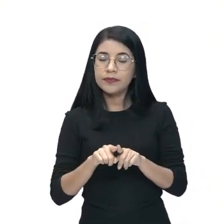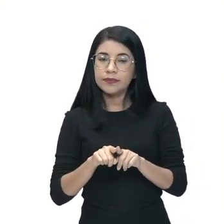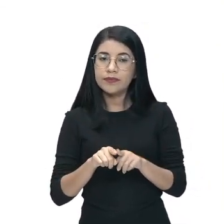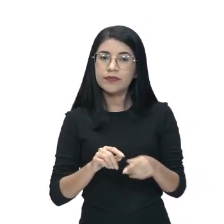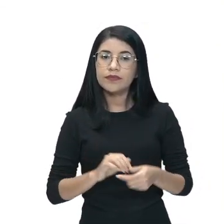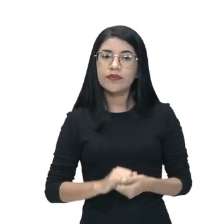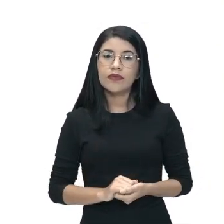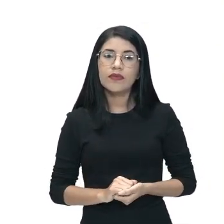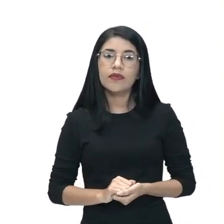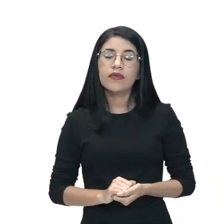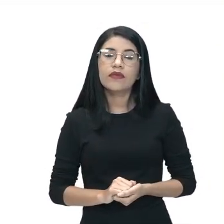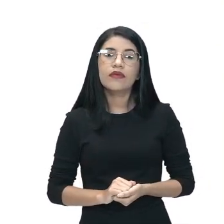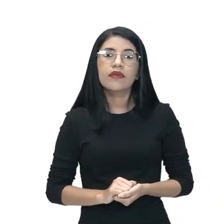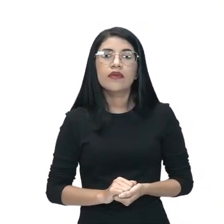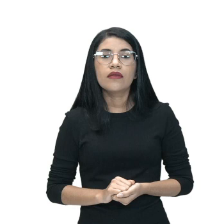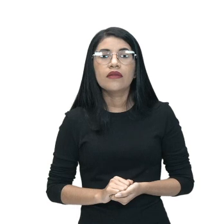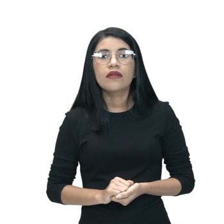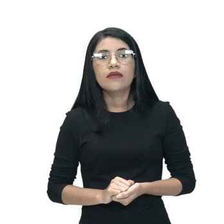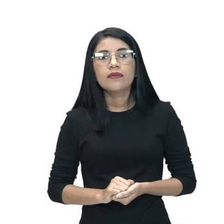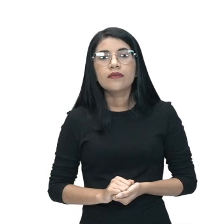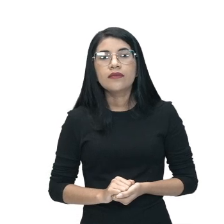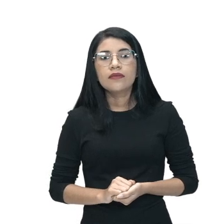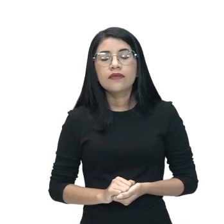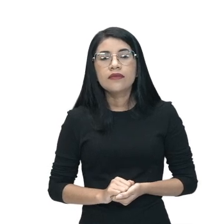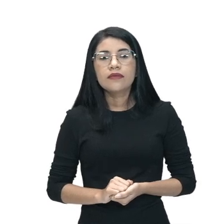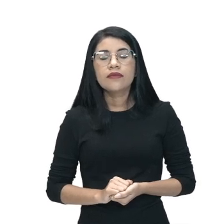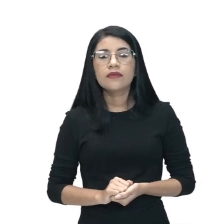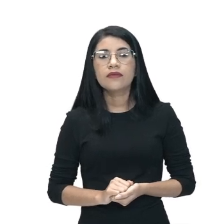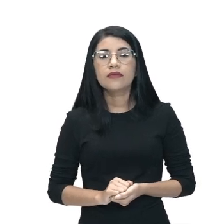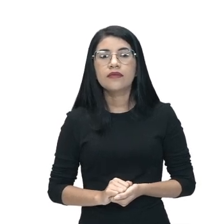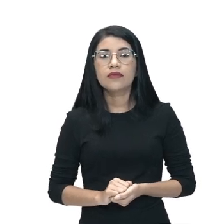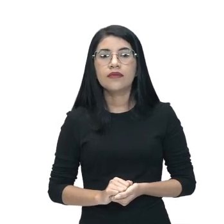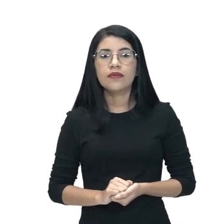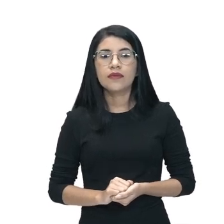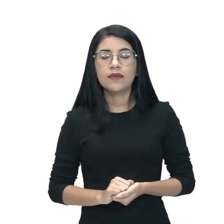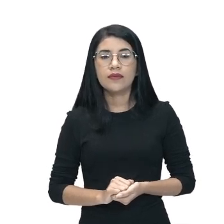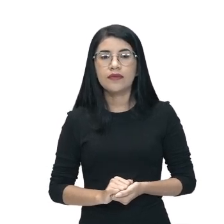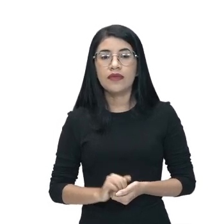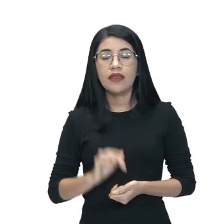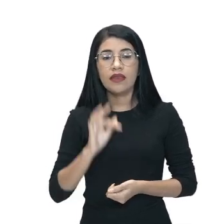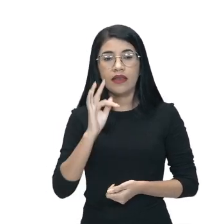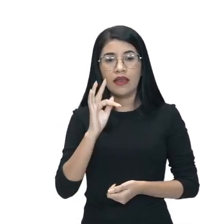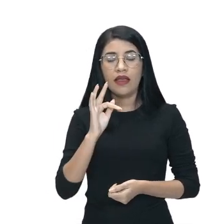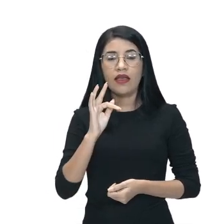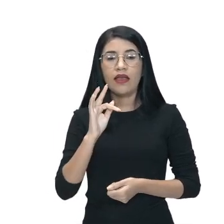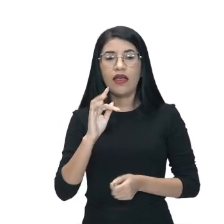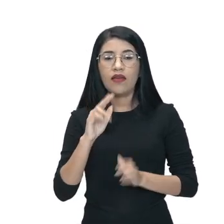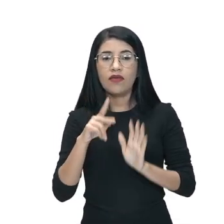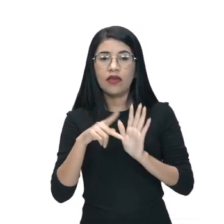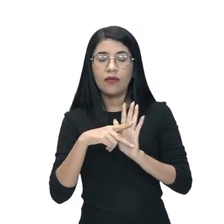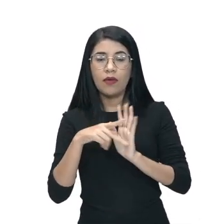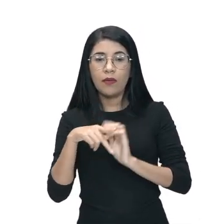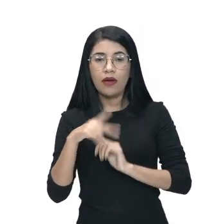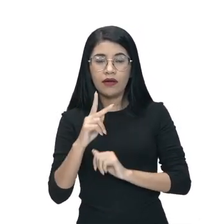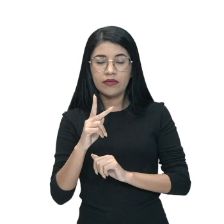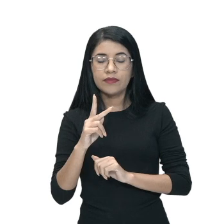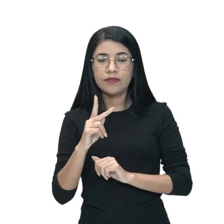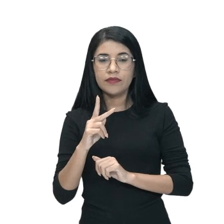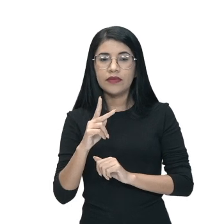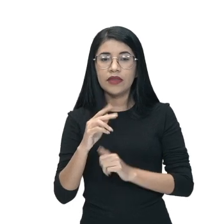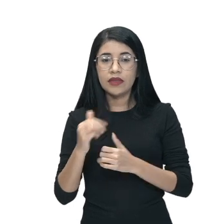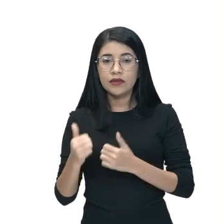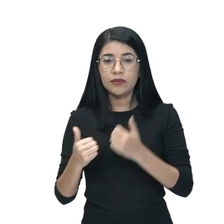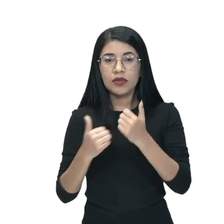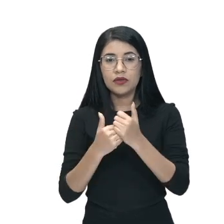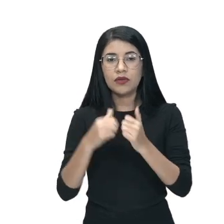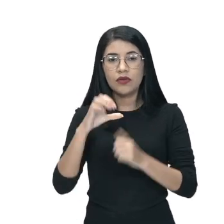Tá bom? A equação é a mesma. F é igual a K, que é 9 vezes 10 a